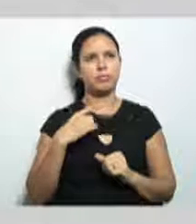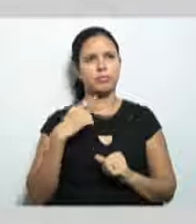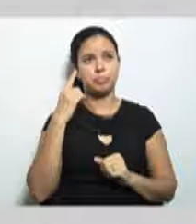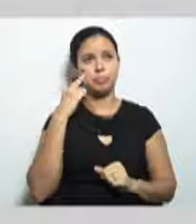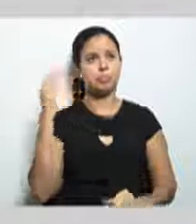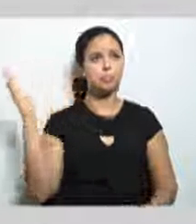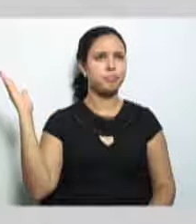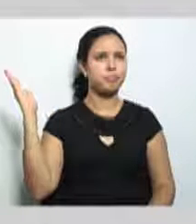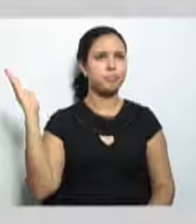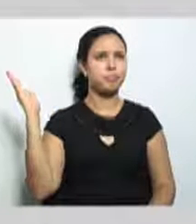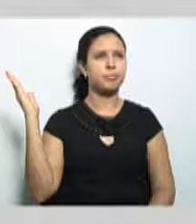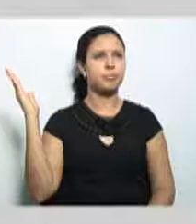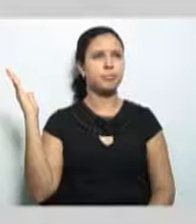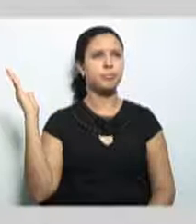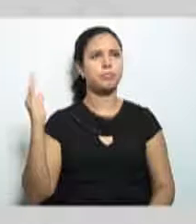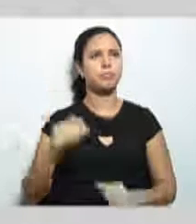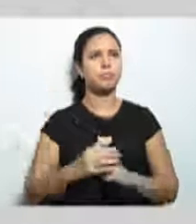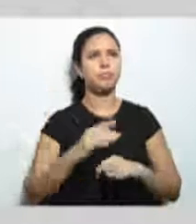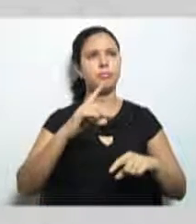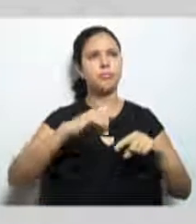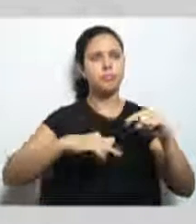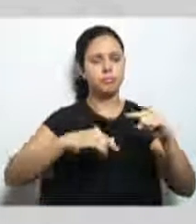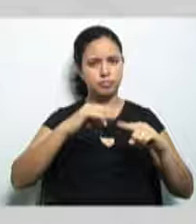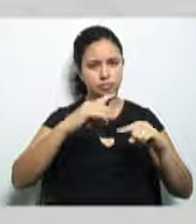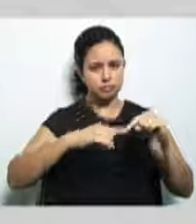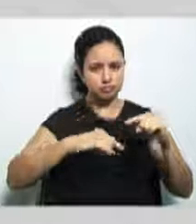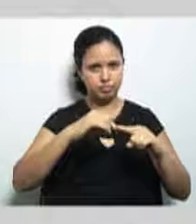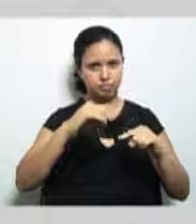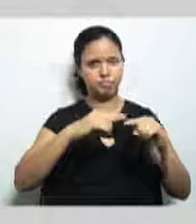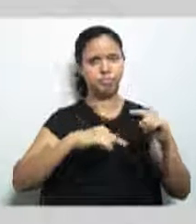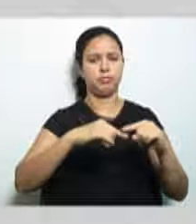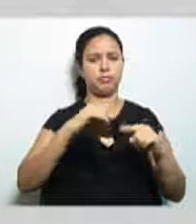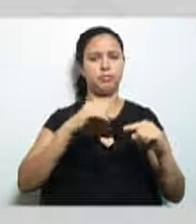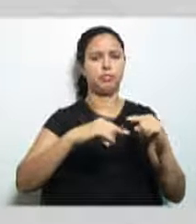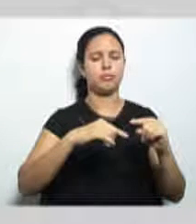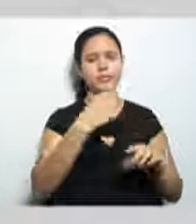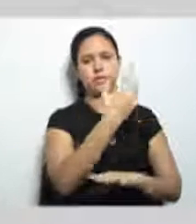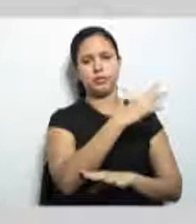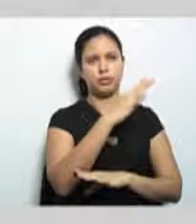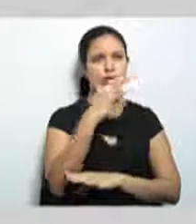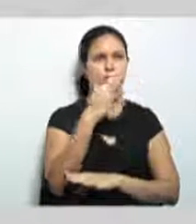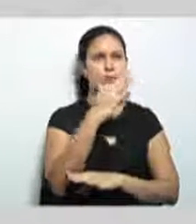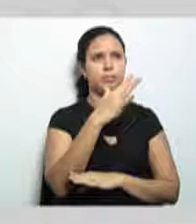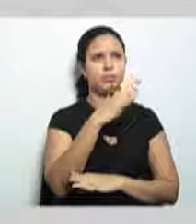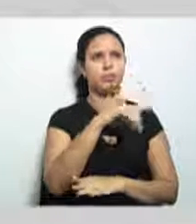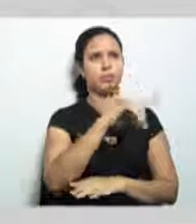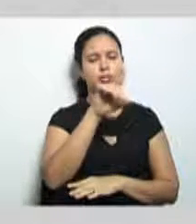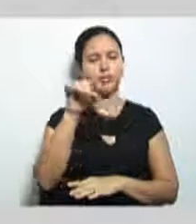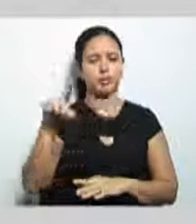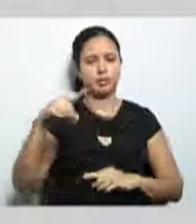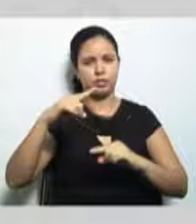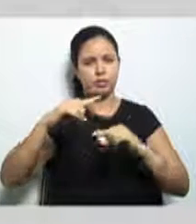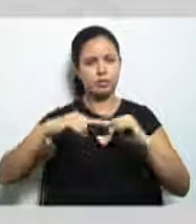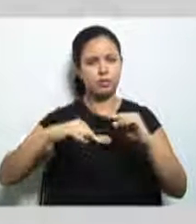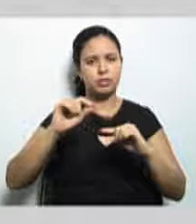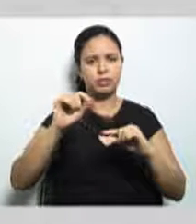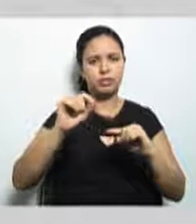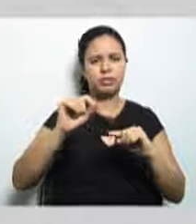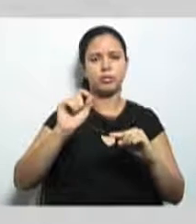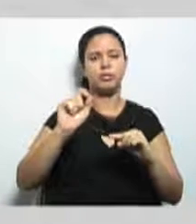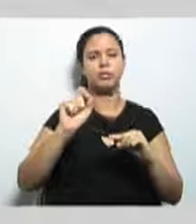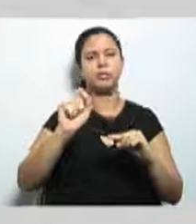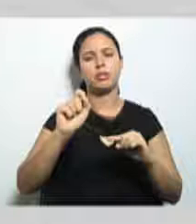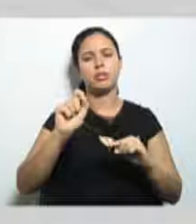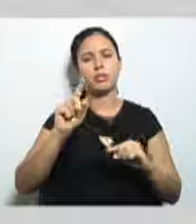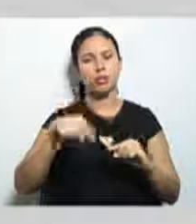esqueminha. A gente tem as matérias-primas, também conhecida como natureza. A gente tem os instrumentos de produção,